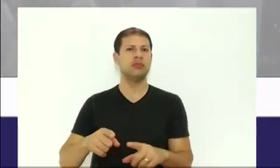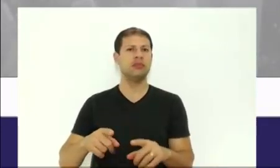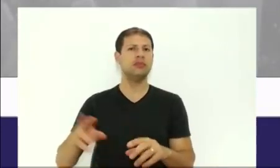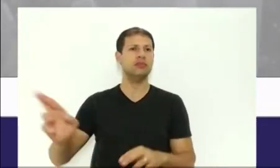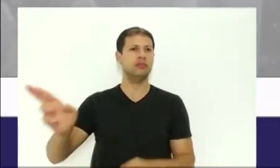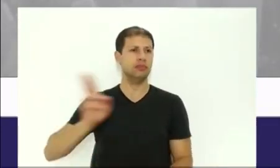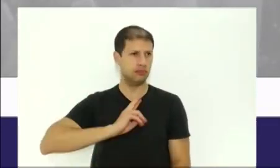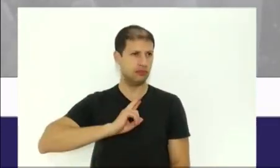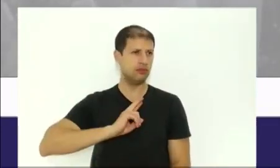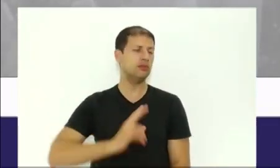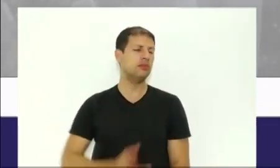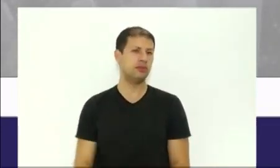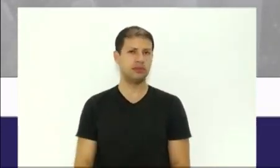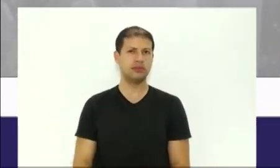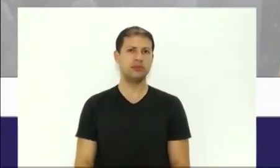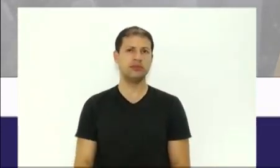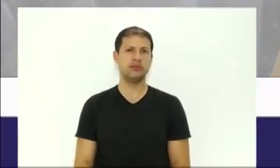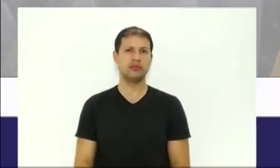resposta